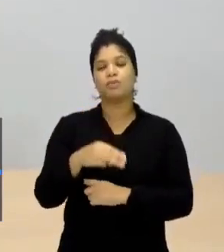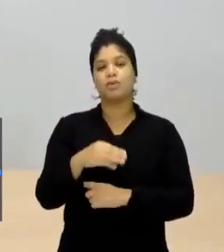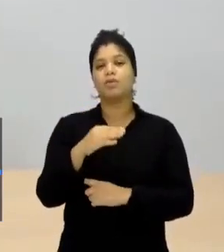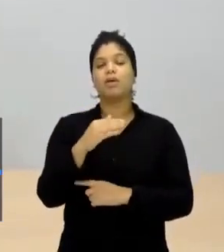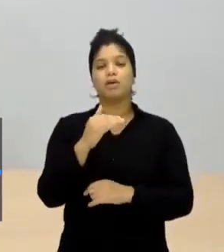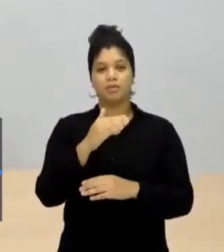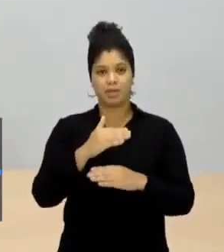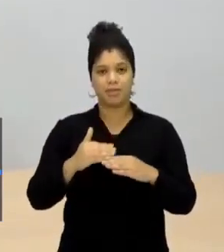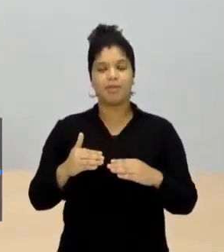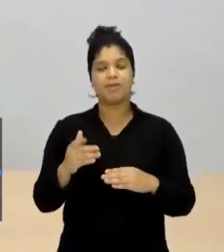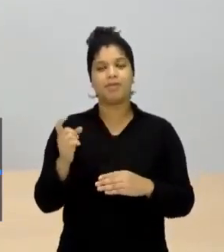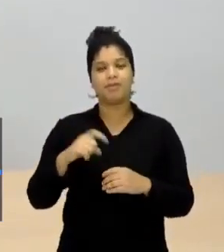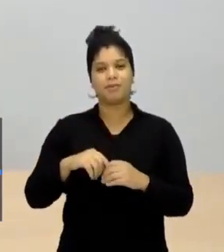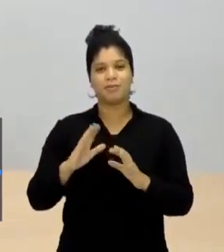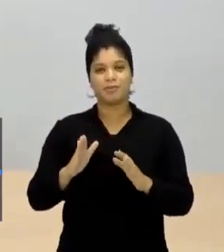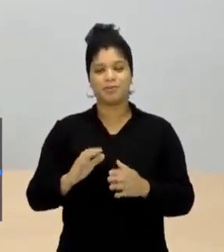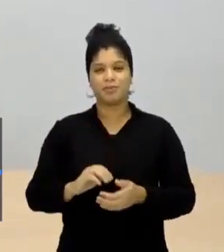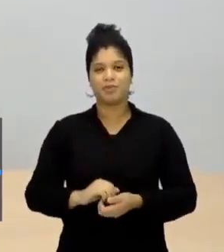meio, a gente retorna.